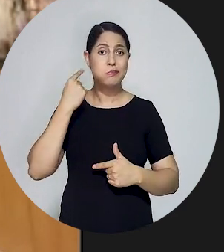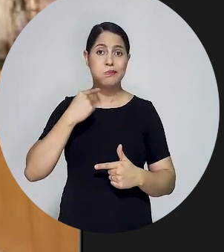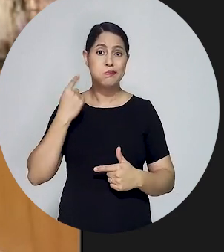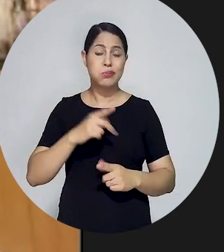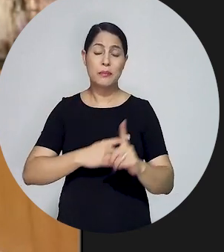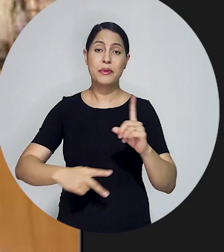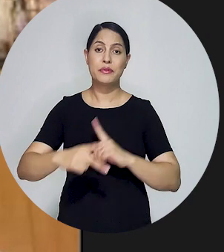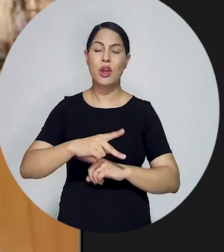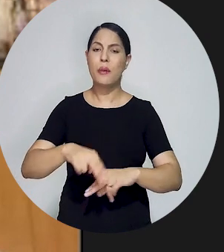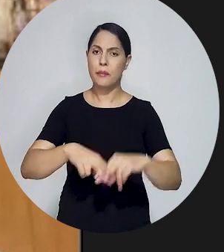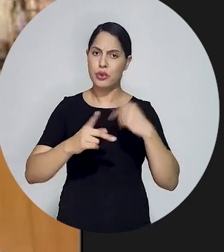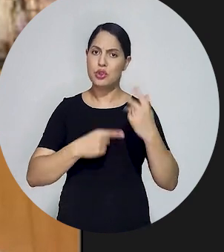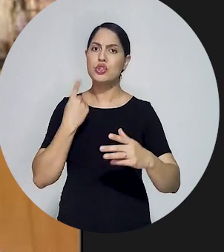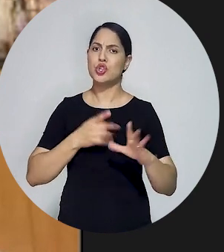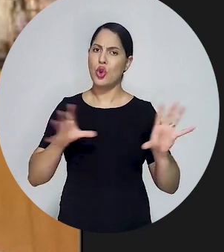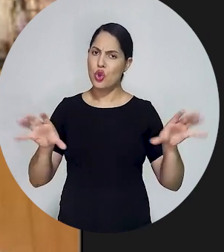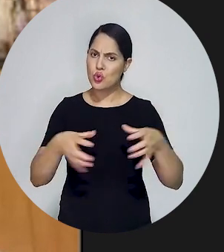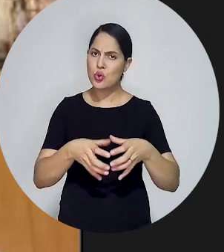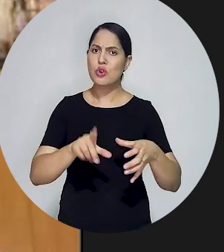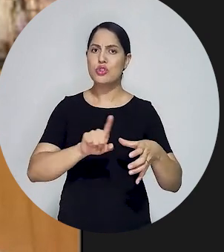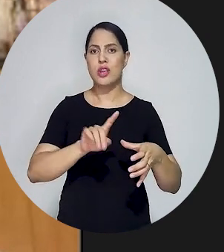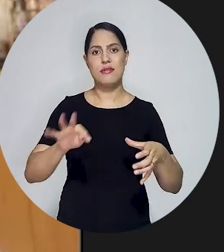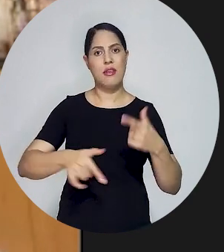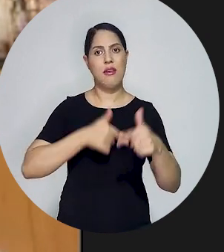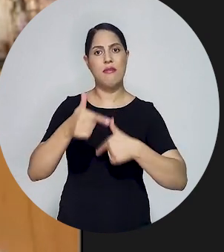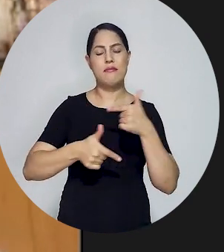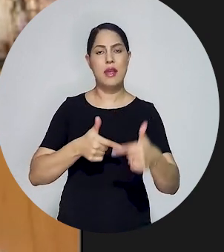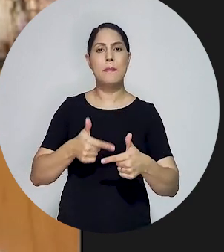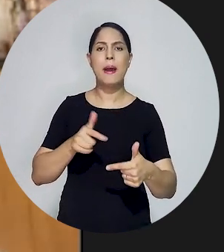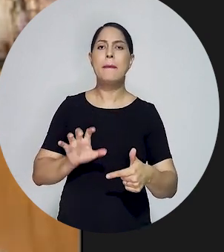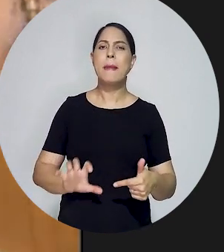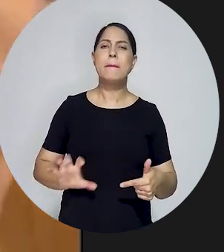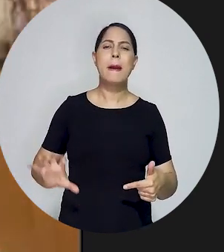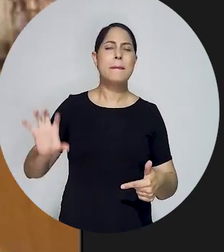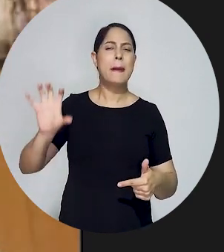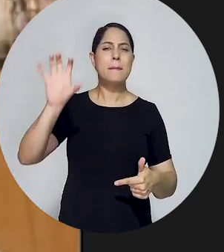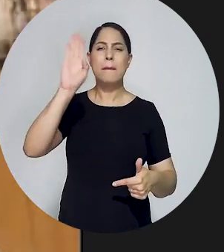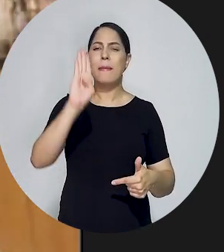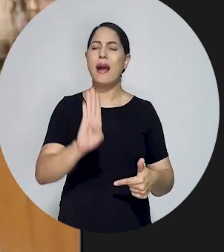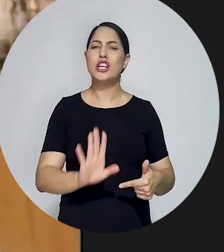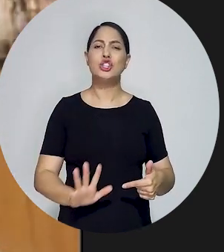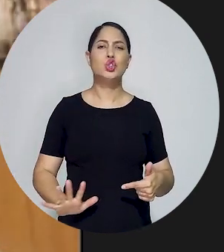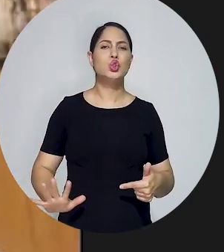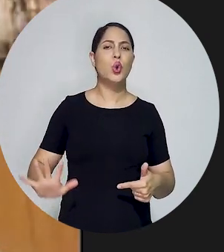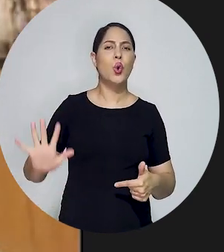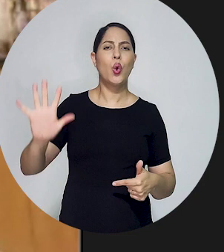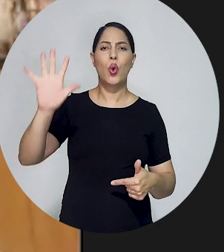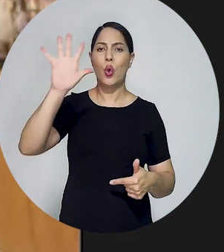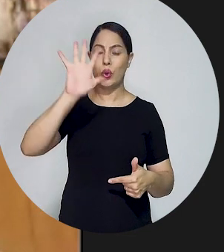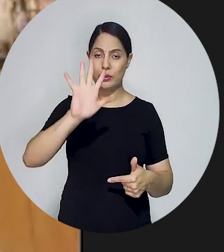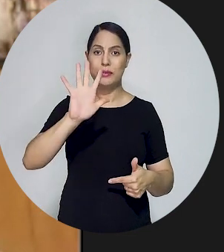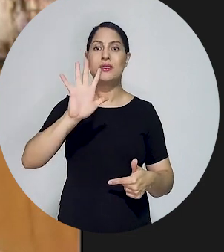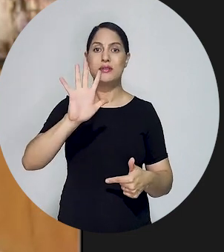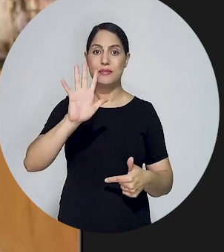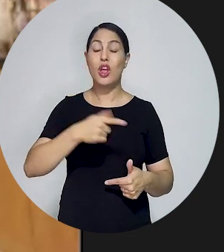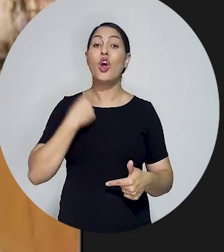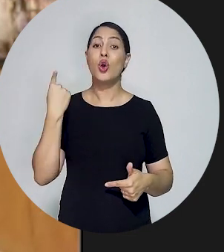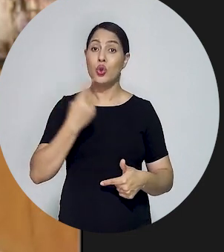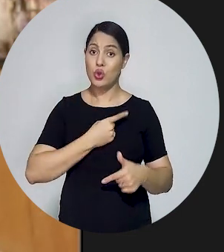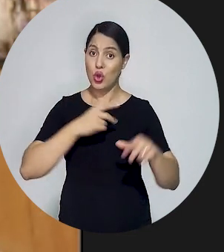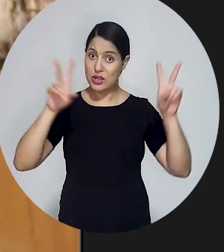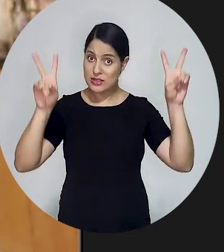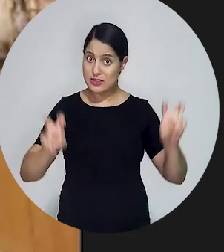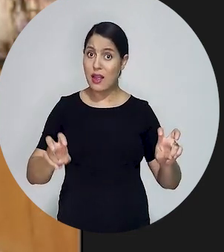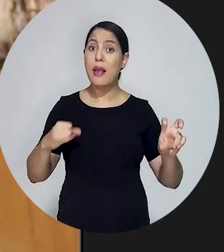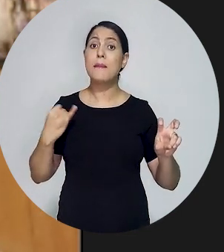advogado previdenciário. É por isso que a gente vem montando grupos de trabalho com integrantes das mais variadas seccionais de todo o país, onde